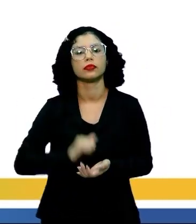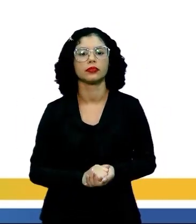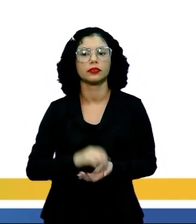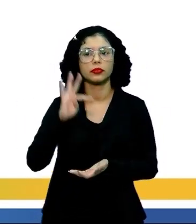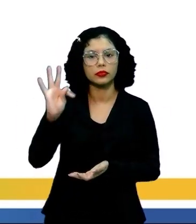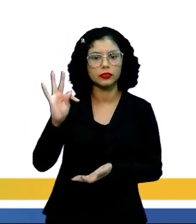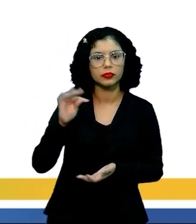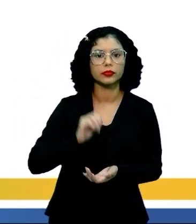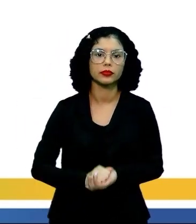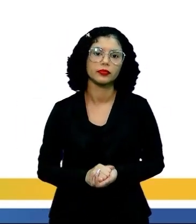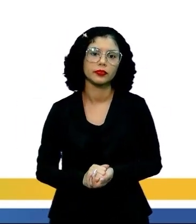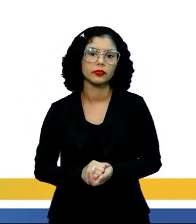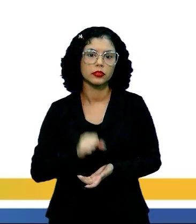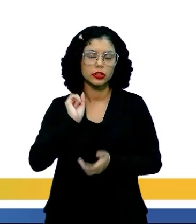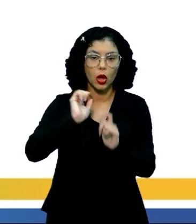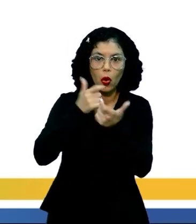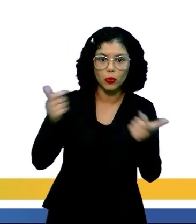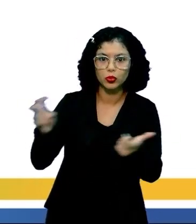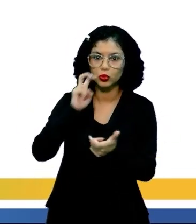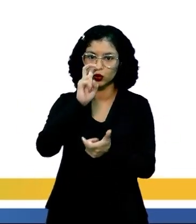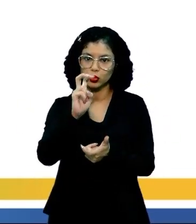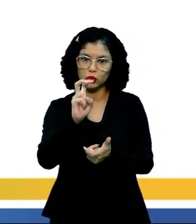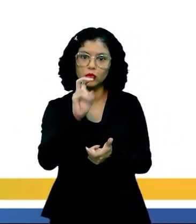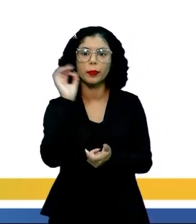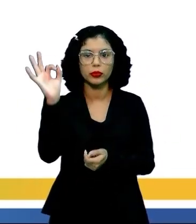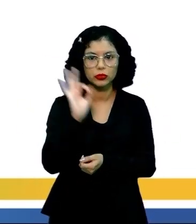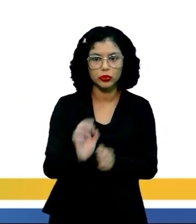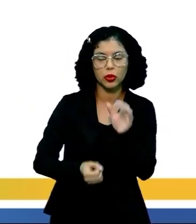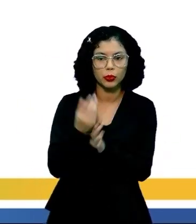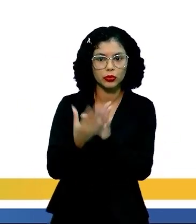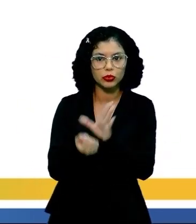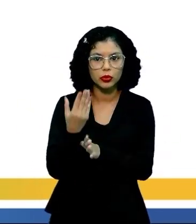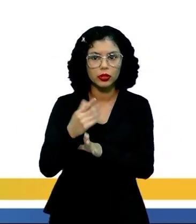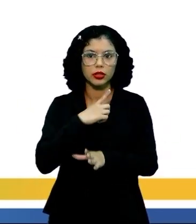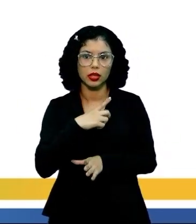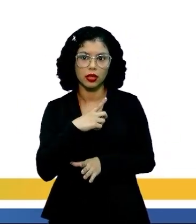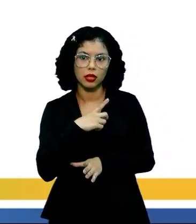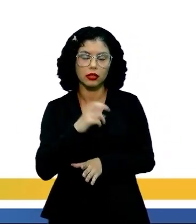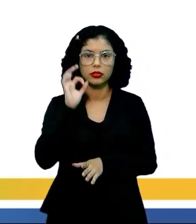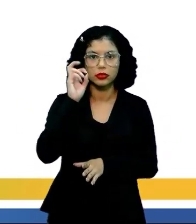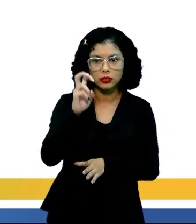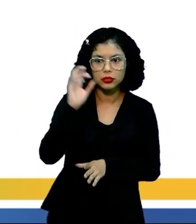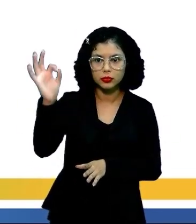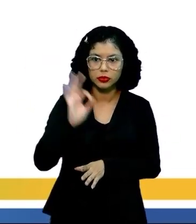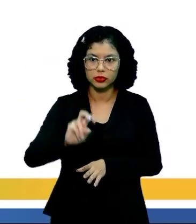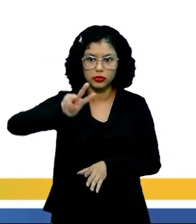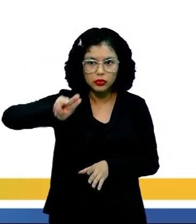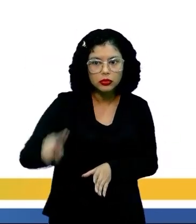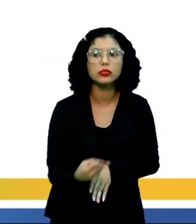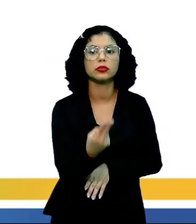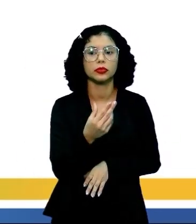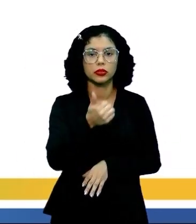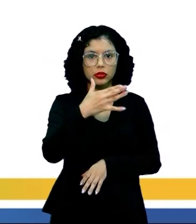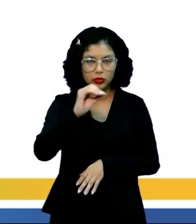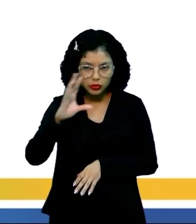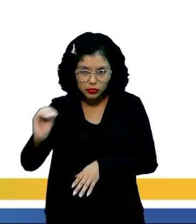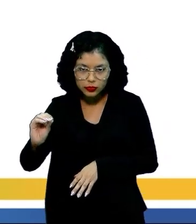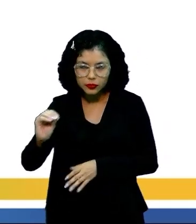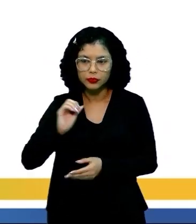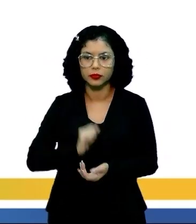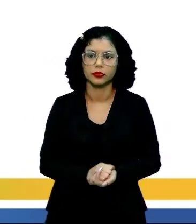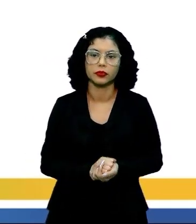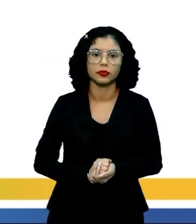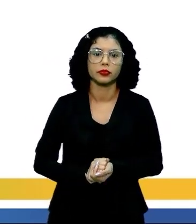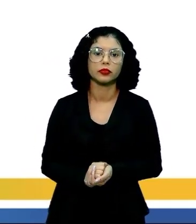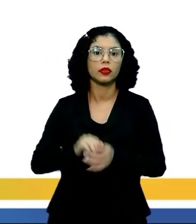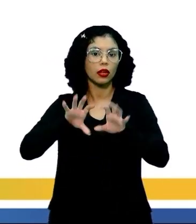toneladas. Se aumentar 5% a produção do lixo, teremos 5% de 2.000, que vai dar 100